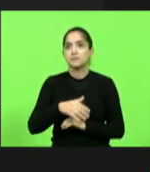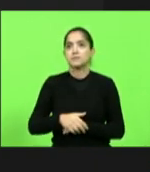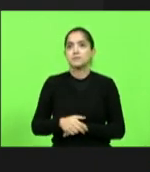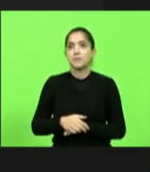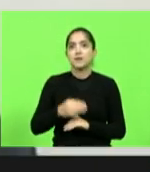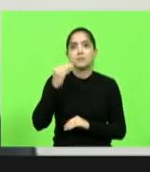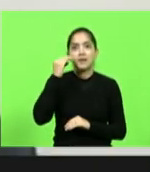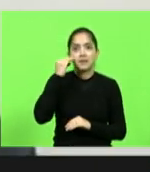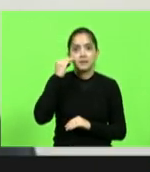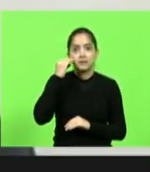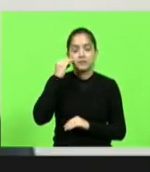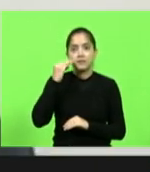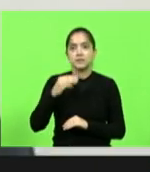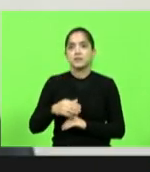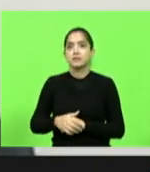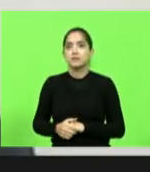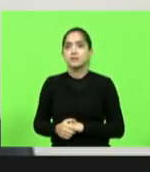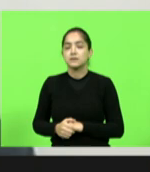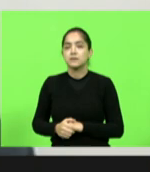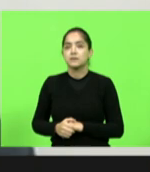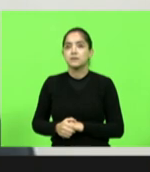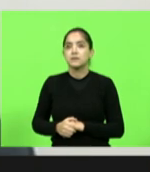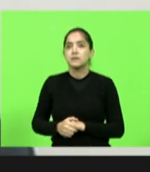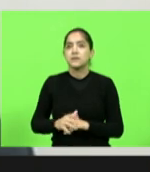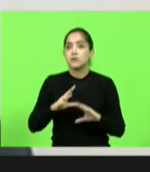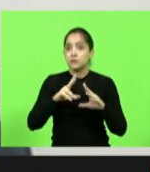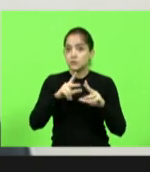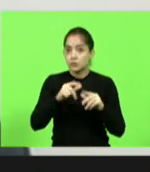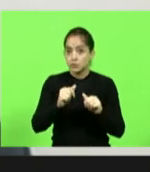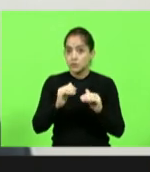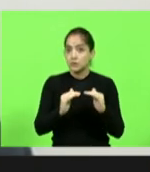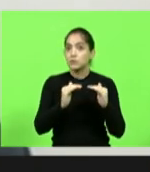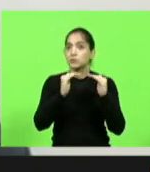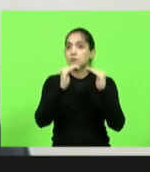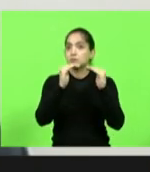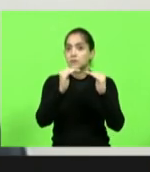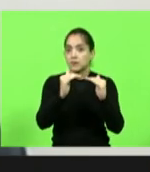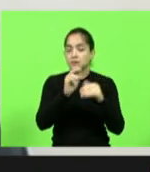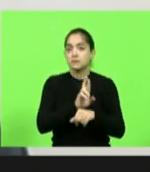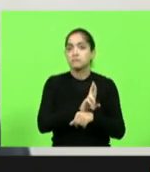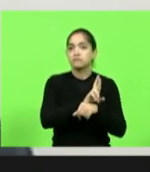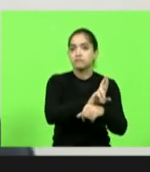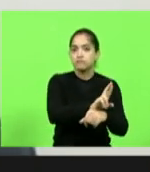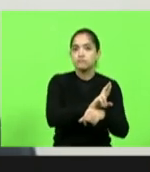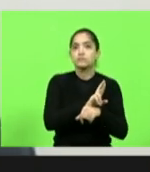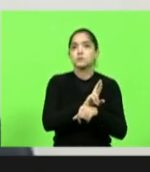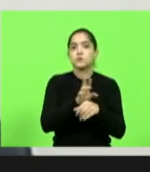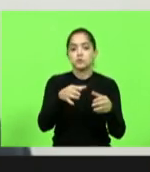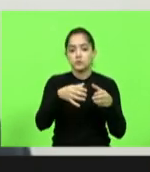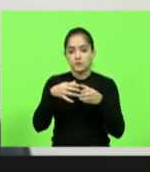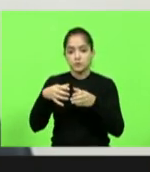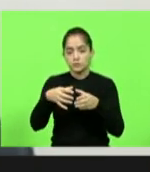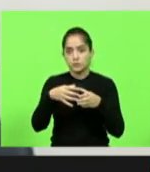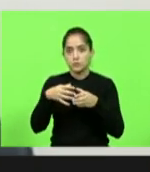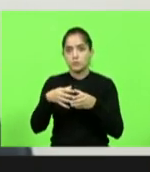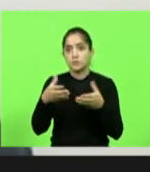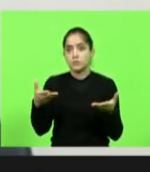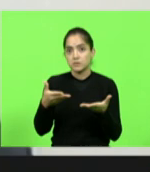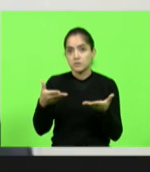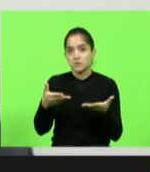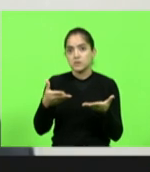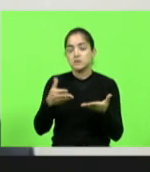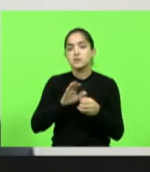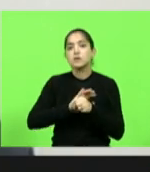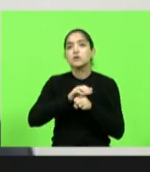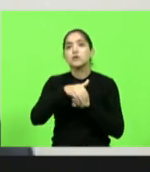Marlene Fengler, todas as autoridades, né, representando as diversas entidades nessa noite